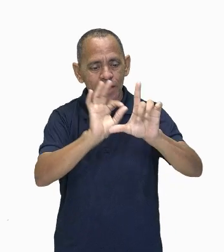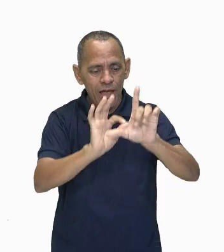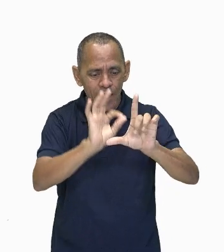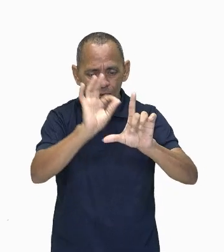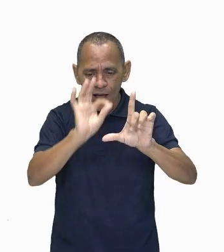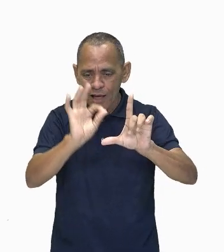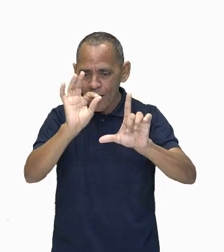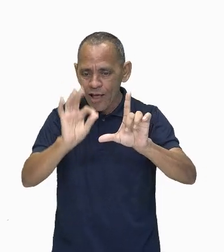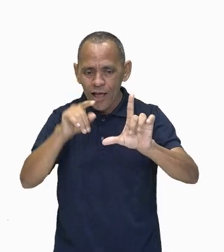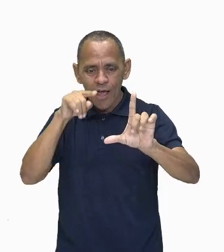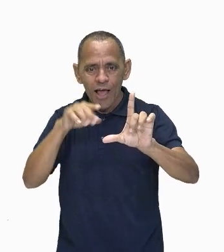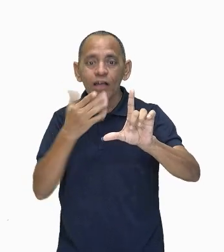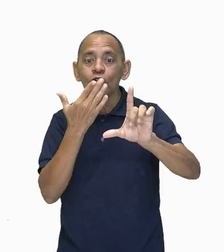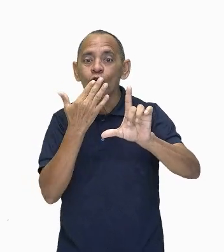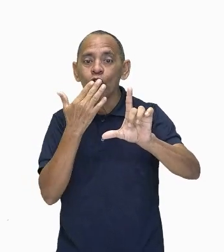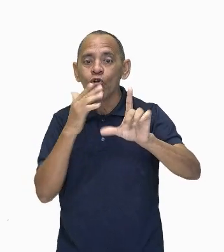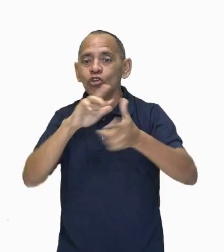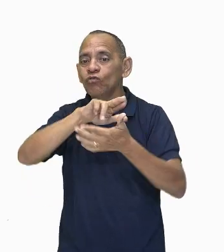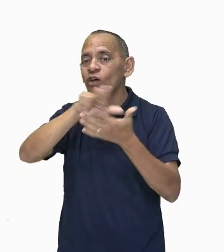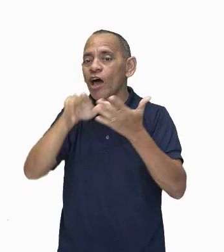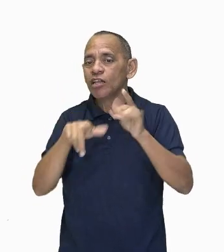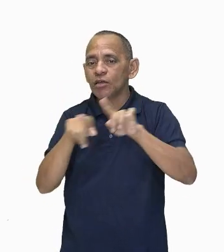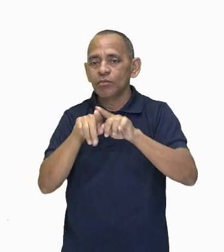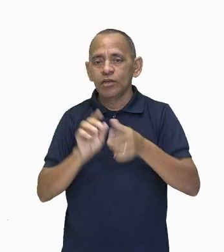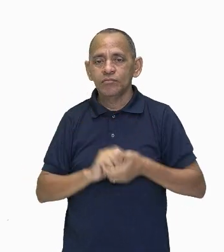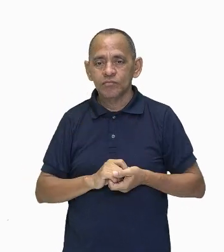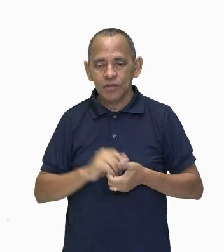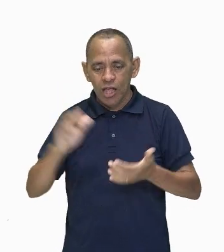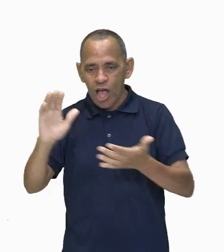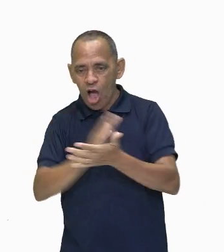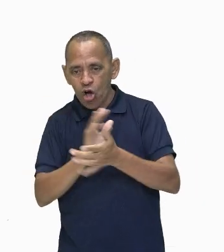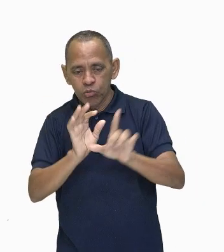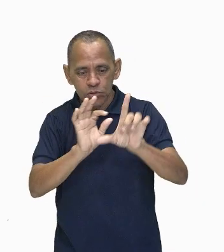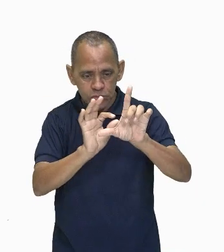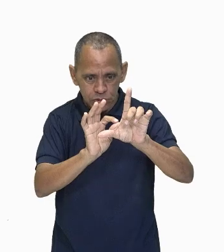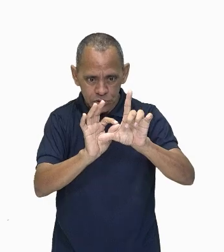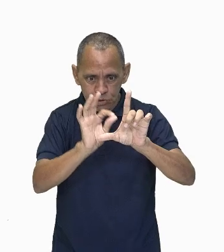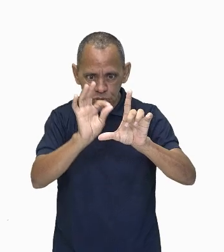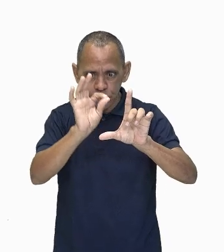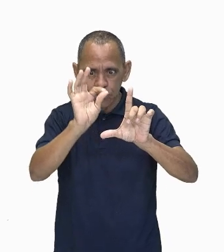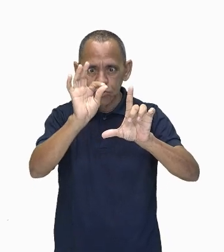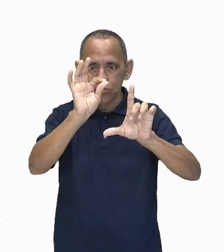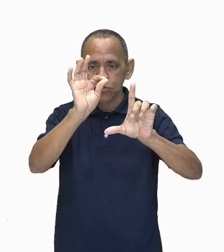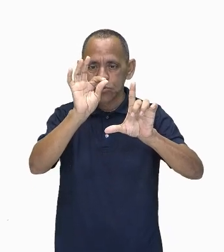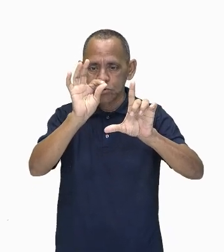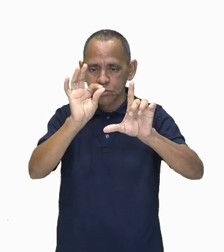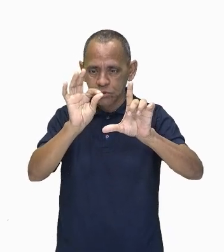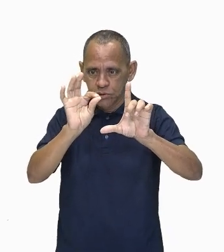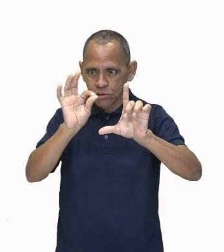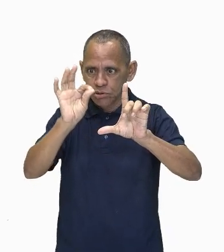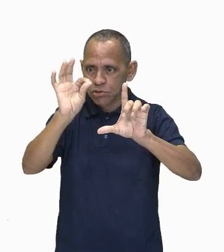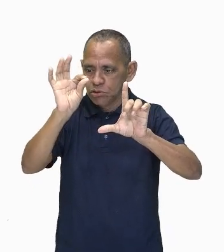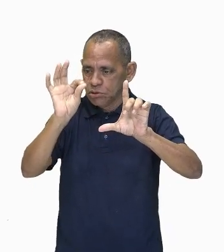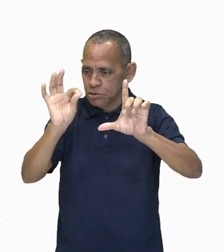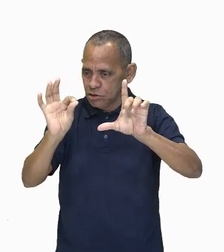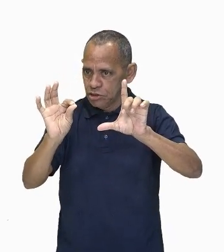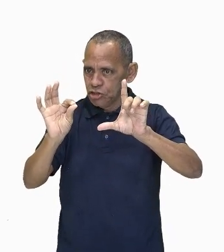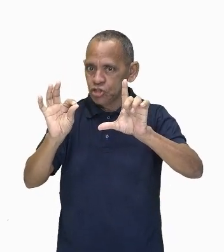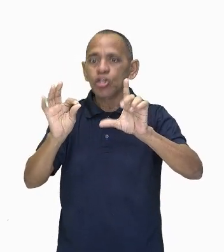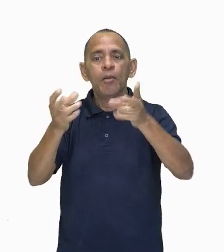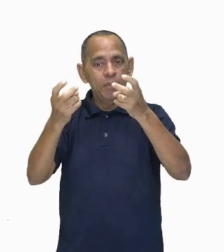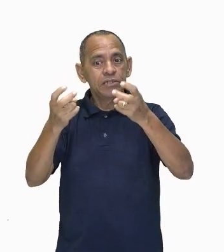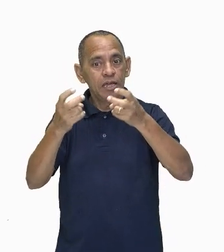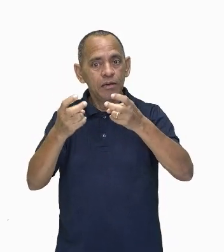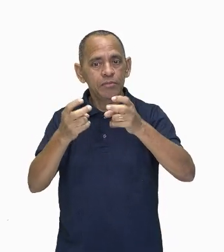né? Então é um sobe e desce e a gente verifica que essas linhas representam o tempo,